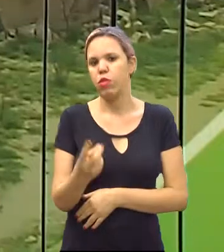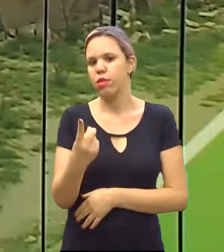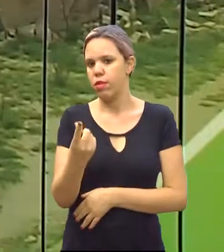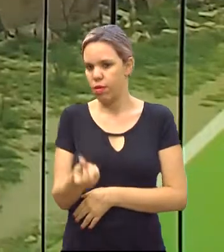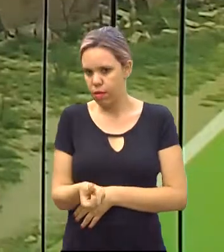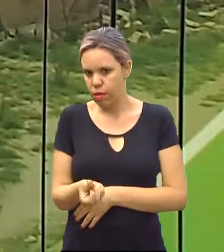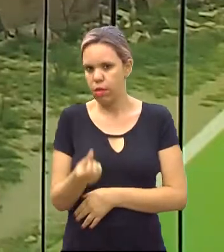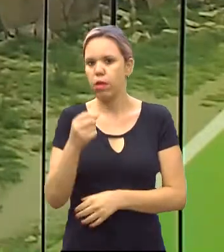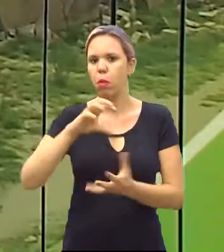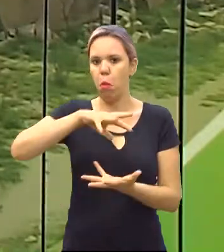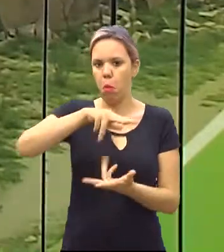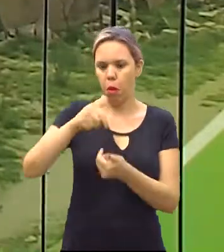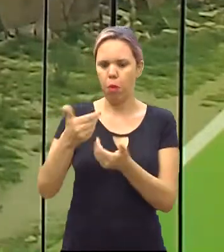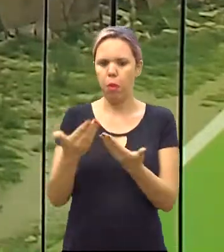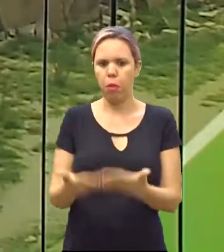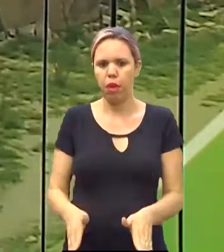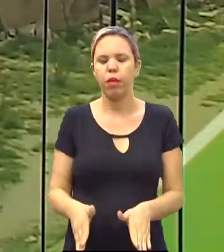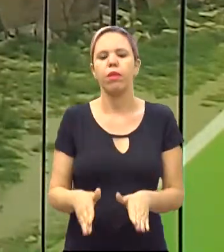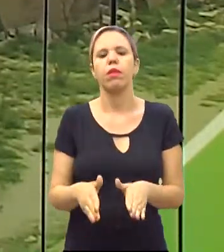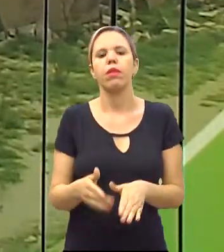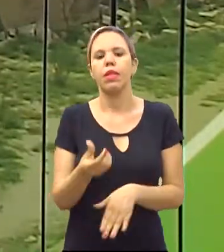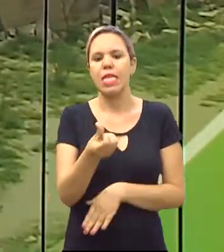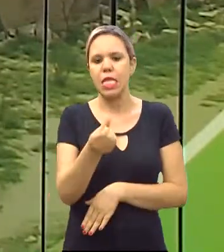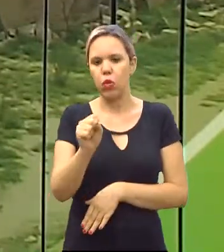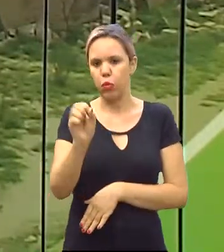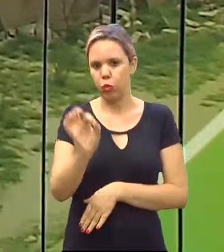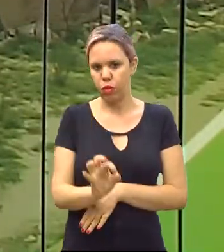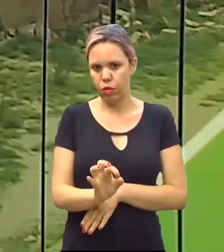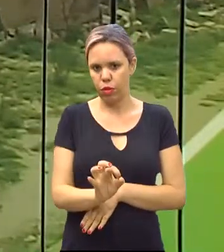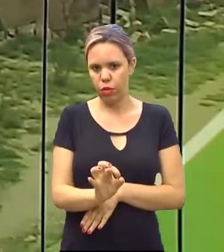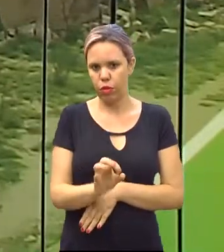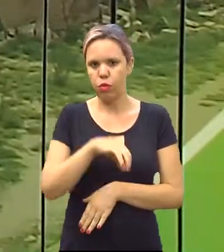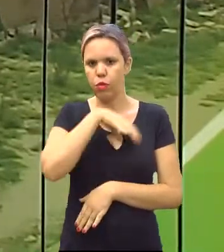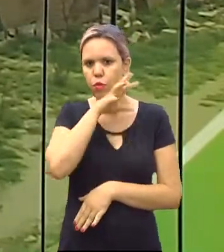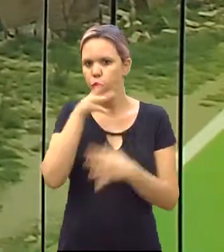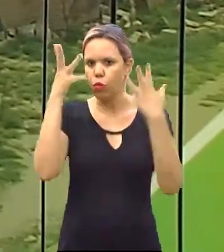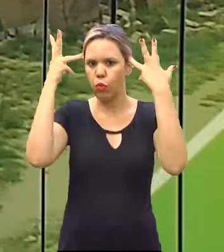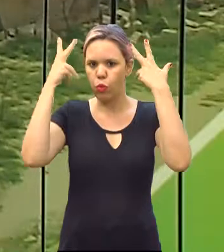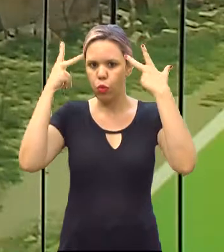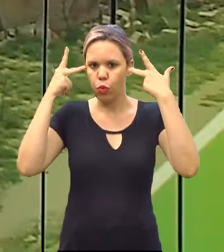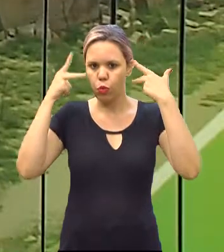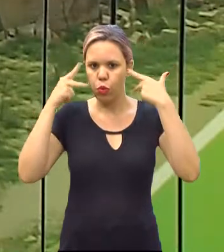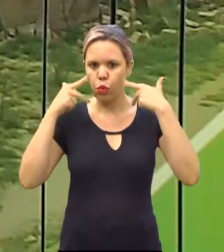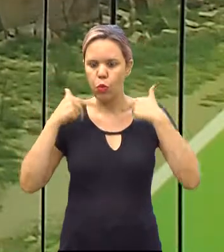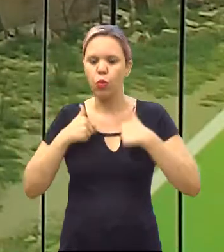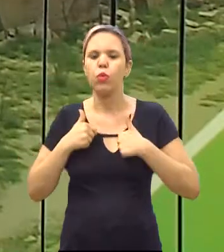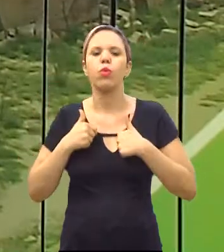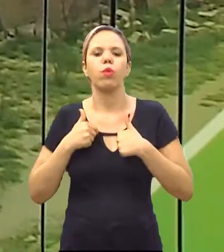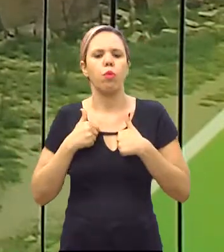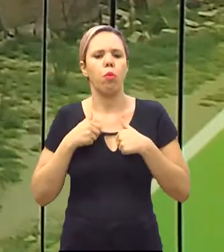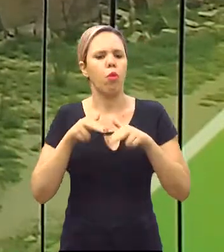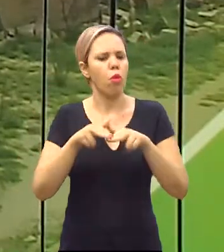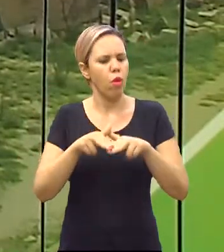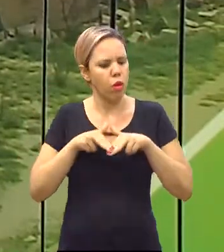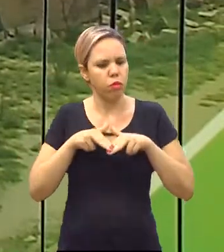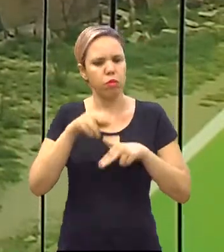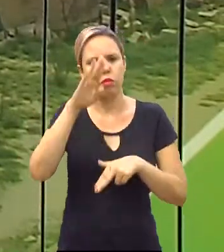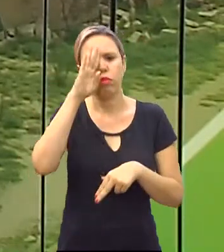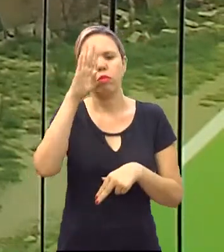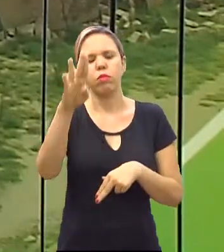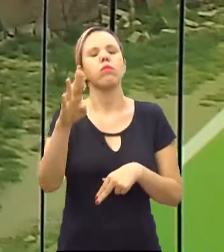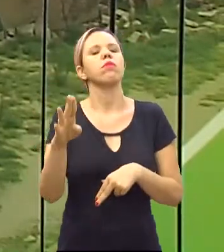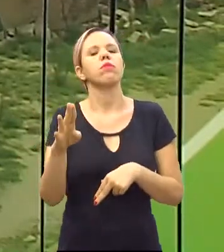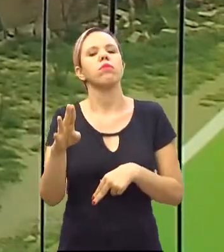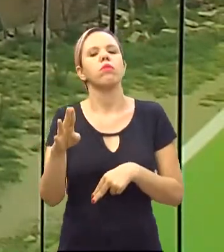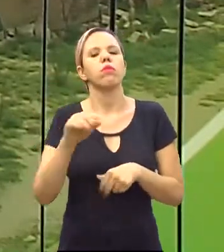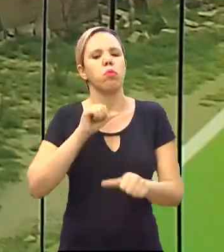2016, o planeta perdeu 68% dos seus animais selvagens, devido principalmente